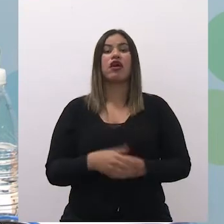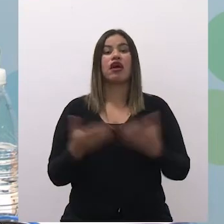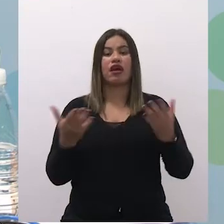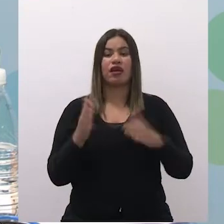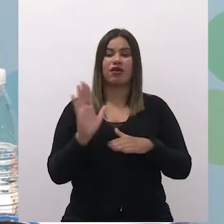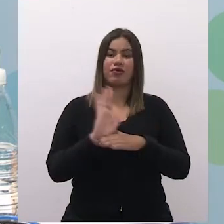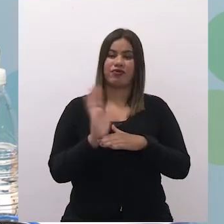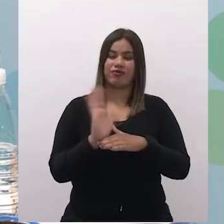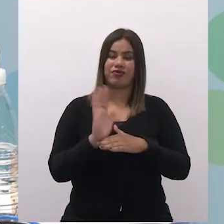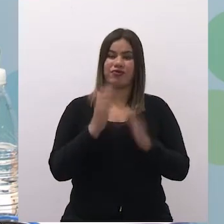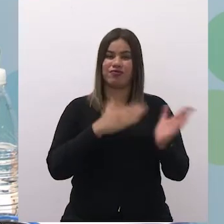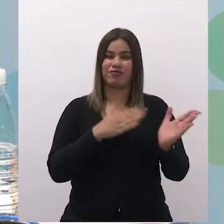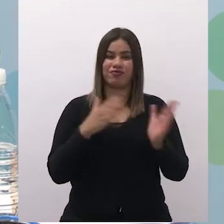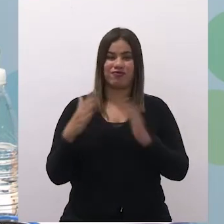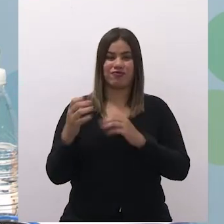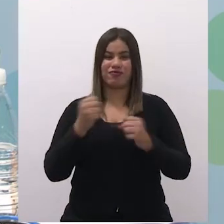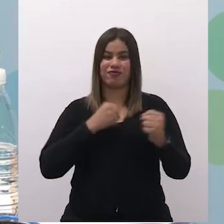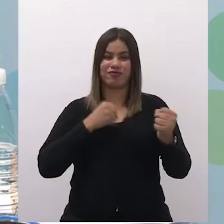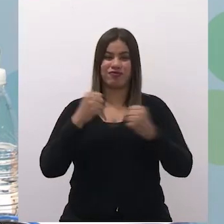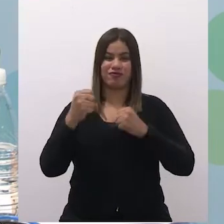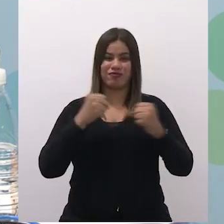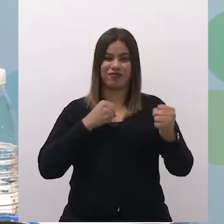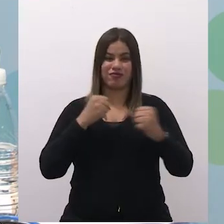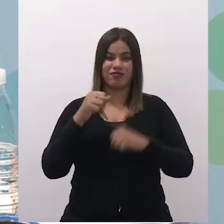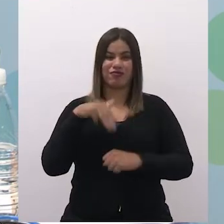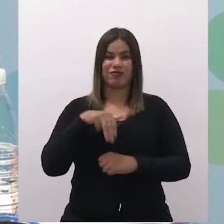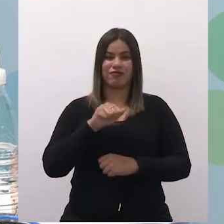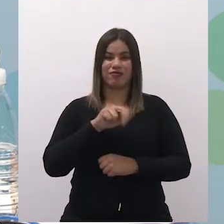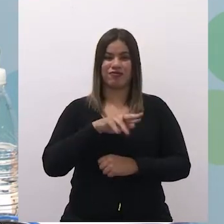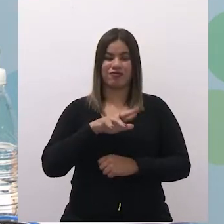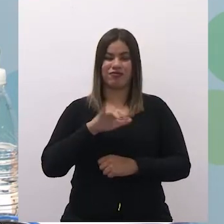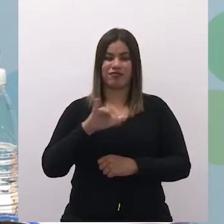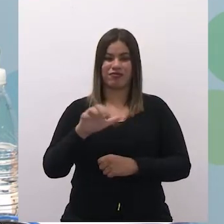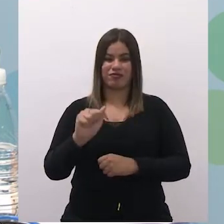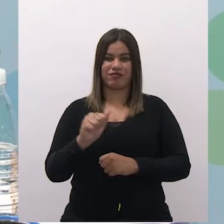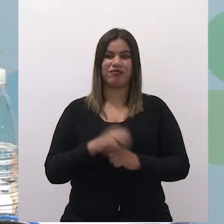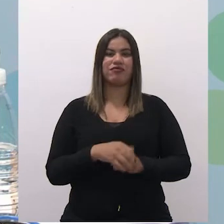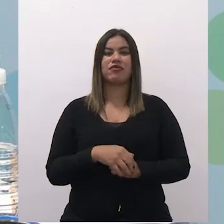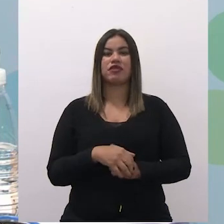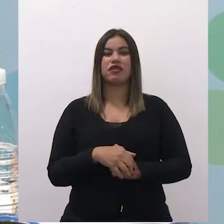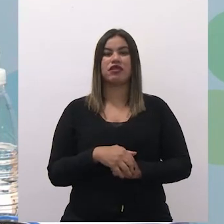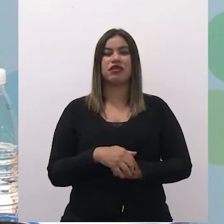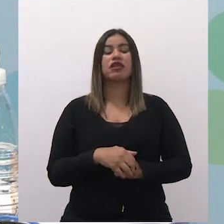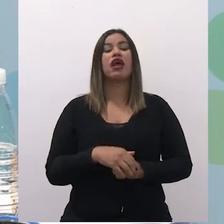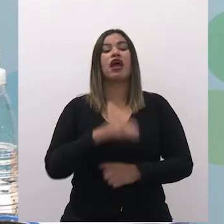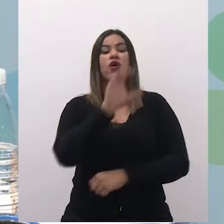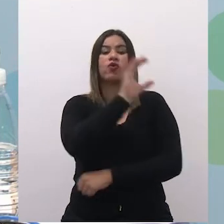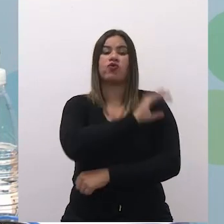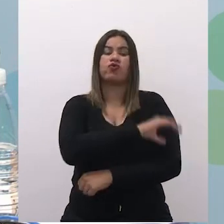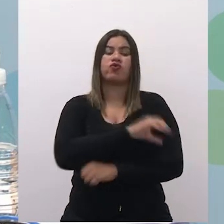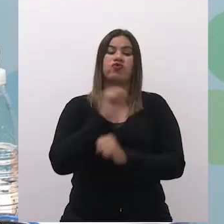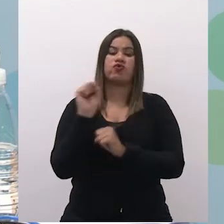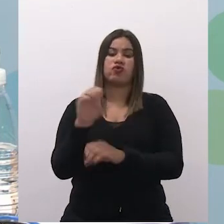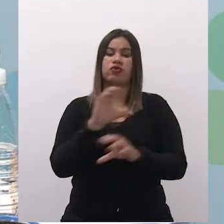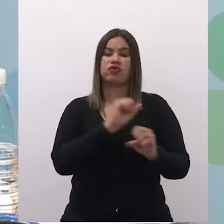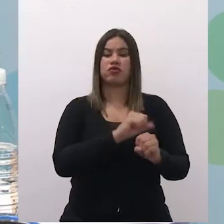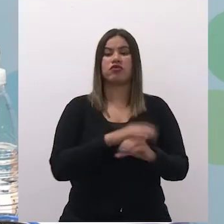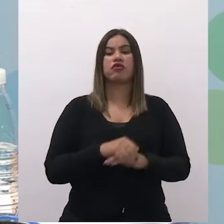uma entrevista que eu fiz com a professora Márcia Gilpato, ela é consultora educacional e ela está